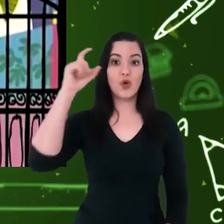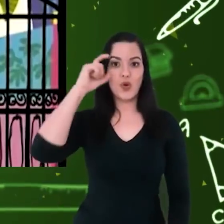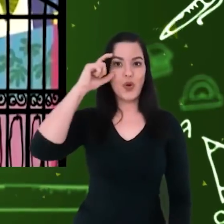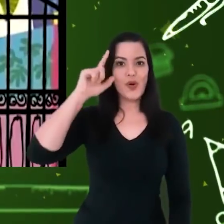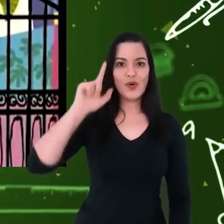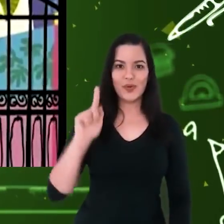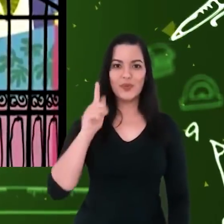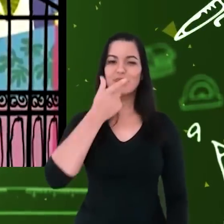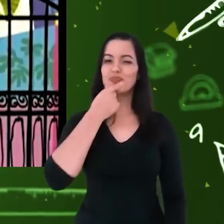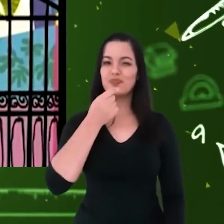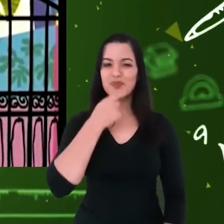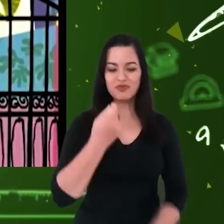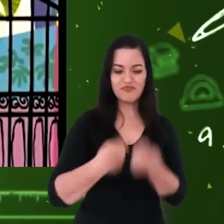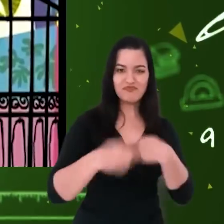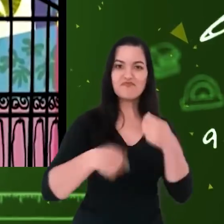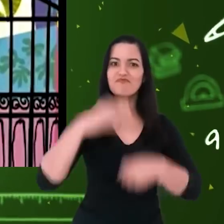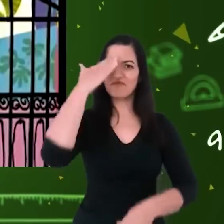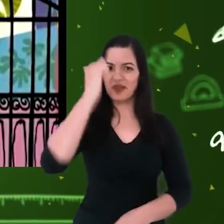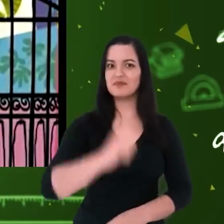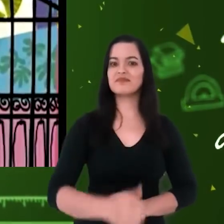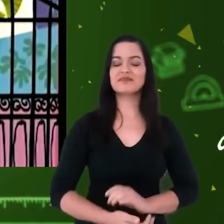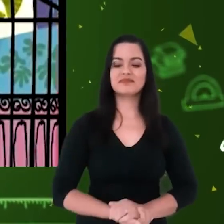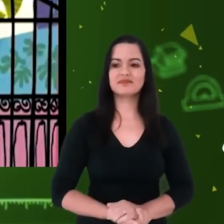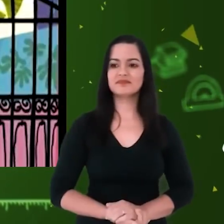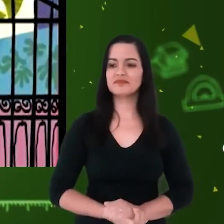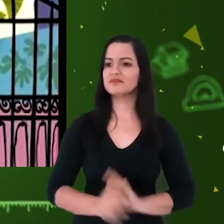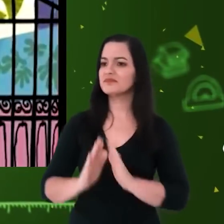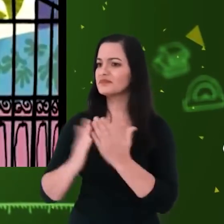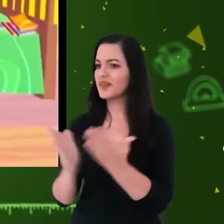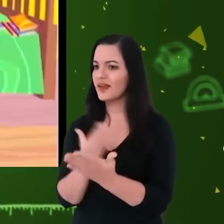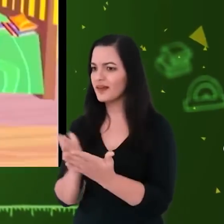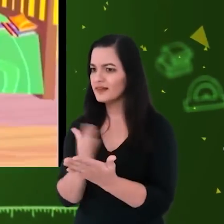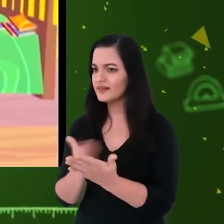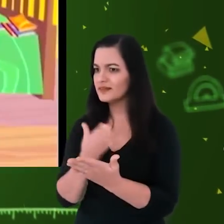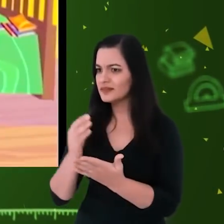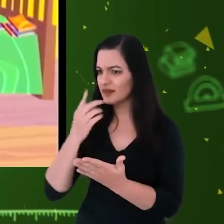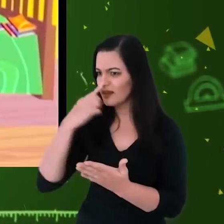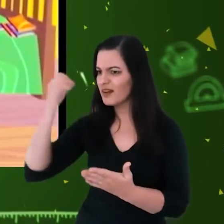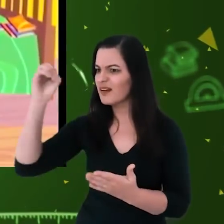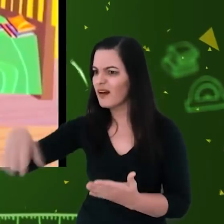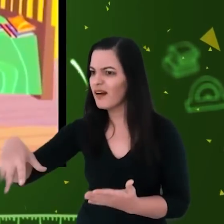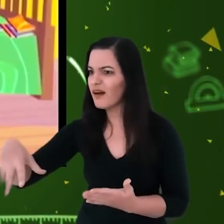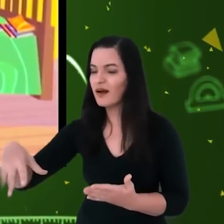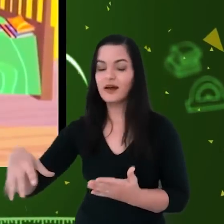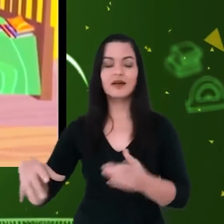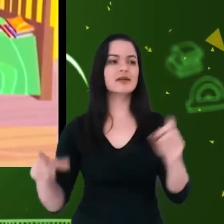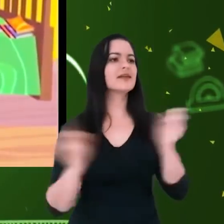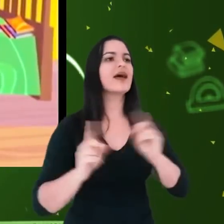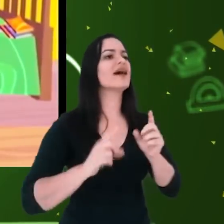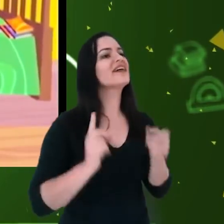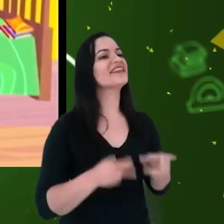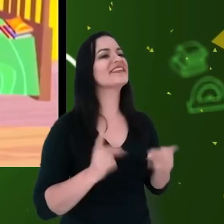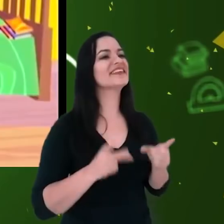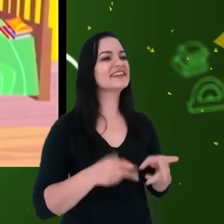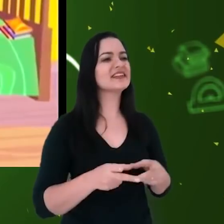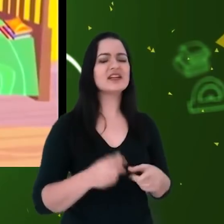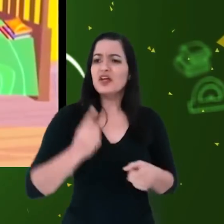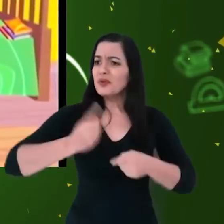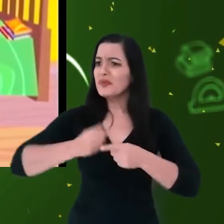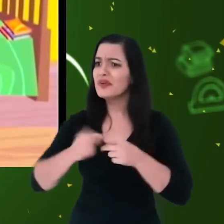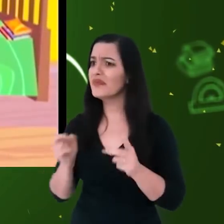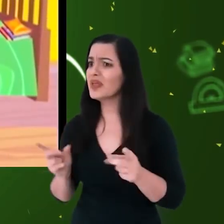Guto, um menino de negócios. Vai jogar suas revistinhas fora? Não, vou vender. Vender? Por